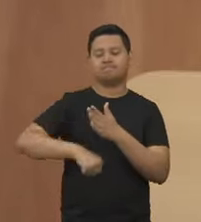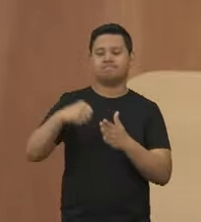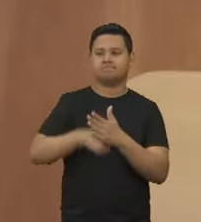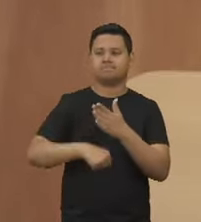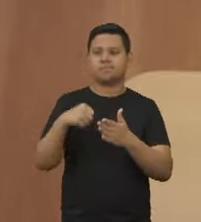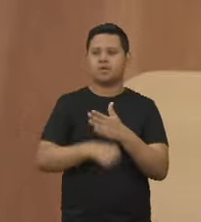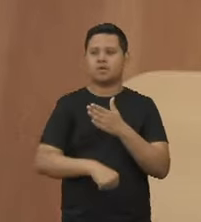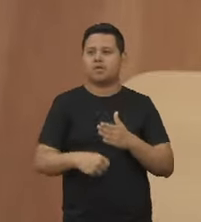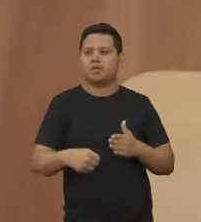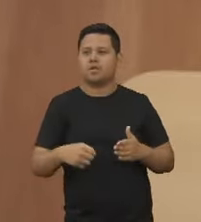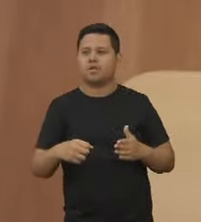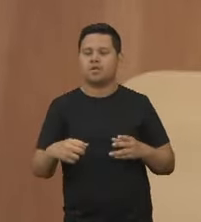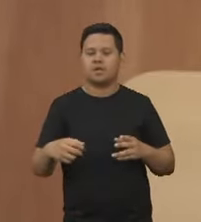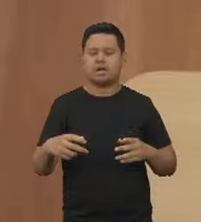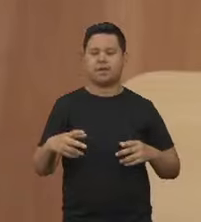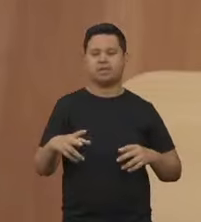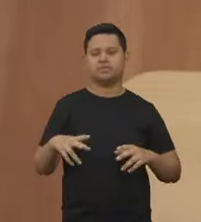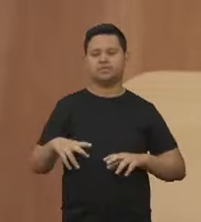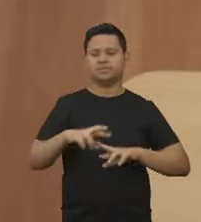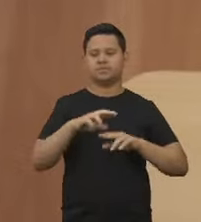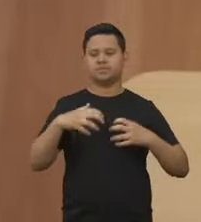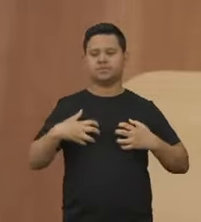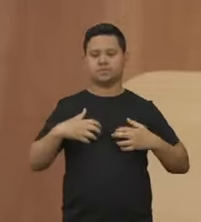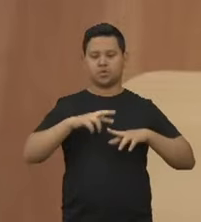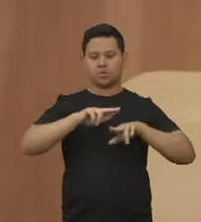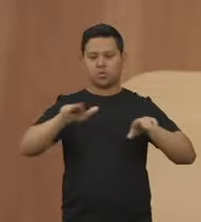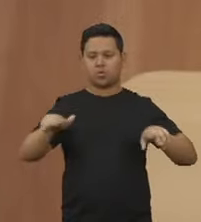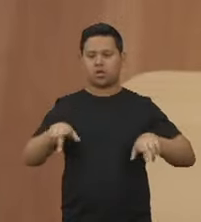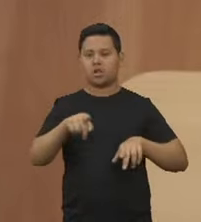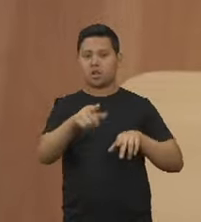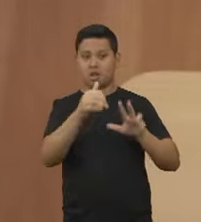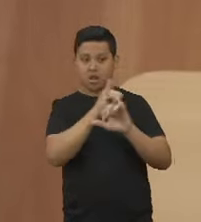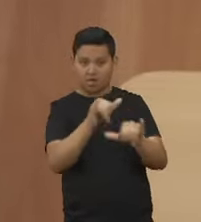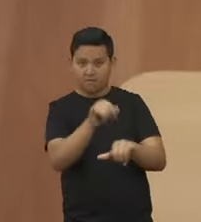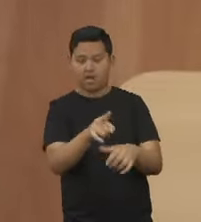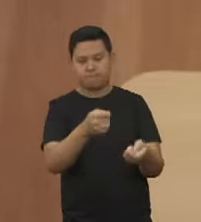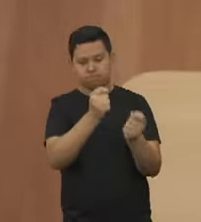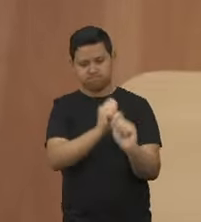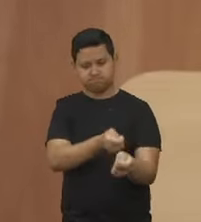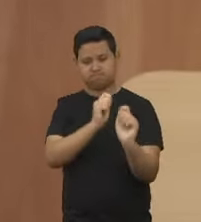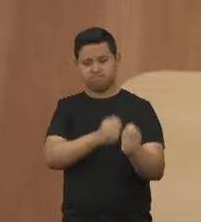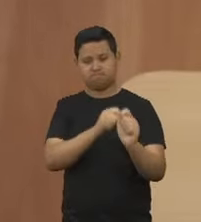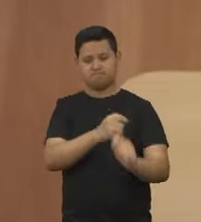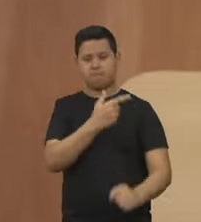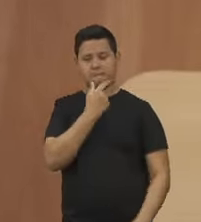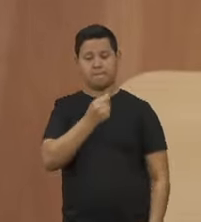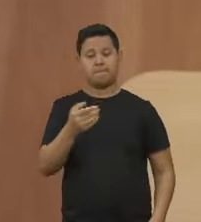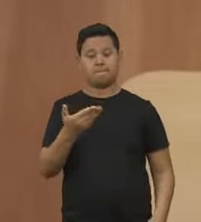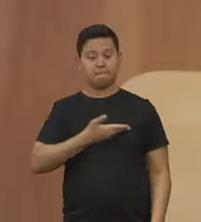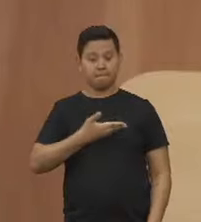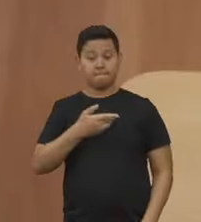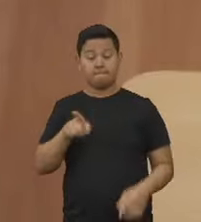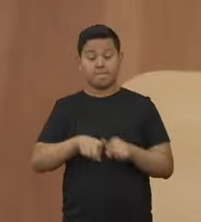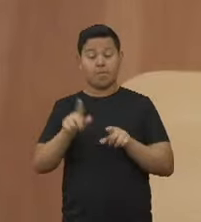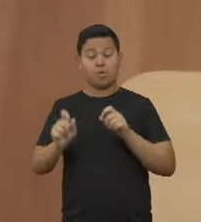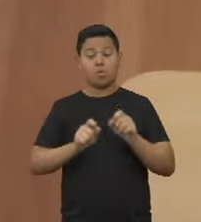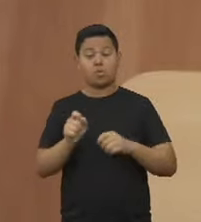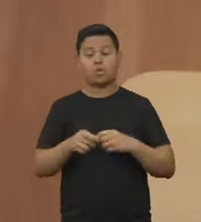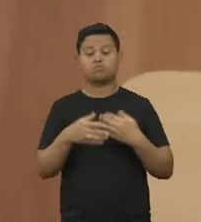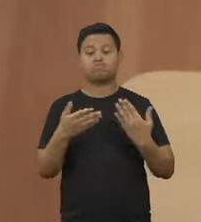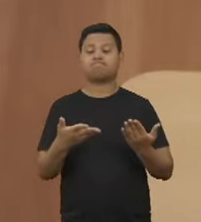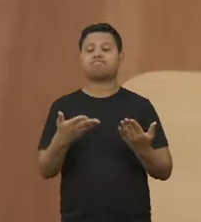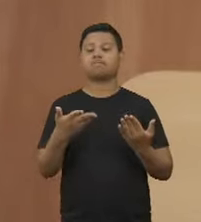animais. Eu quero aqui dizer aos charreteiros que aqui estão e aos meus amigos que irão acompanhar